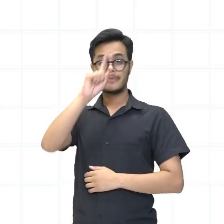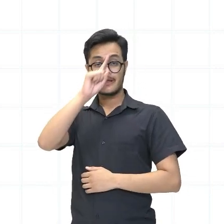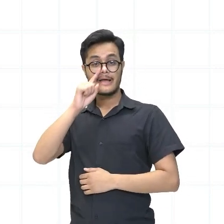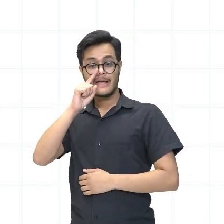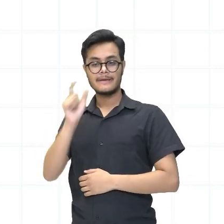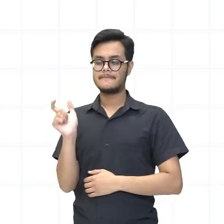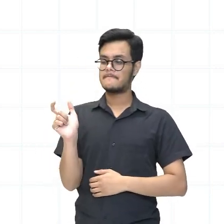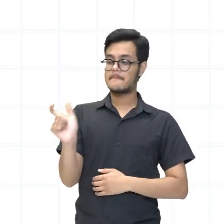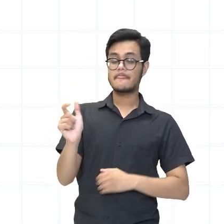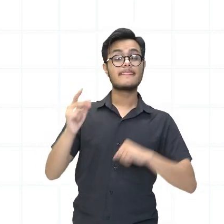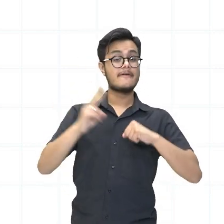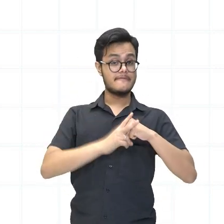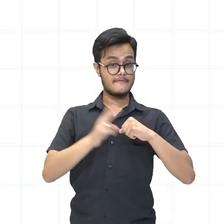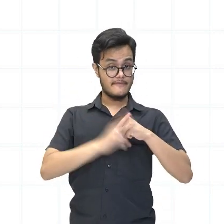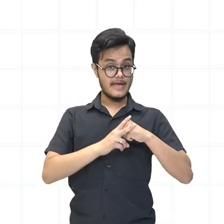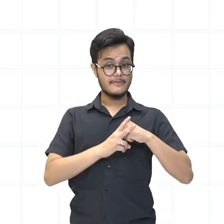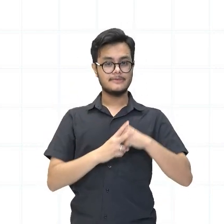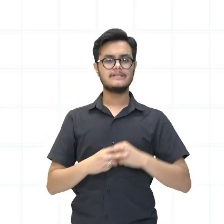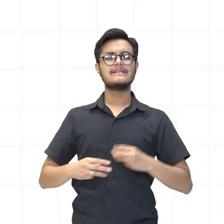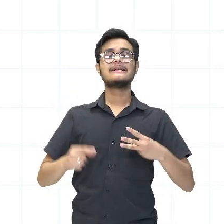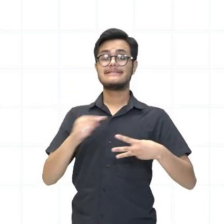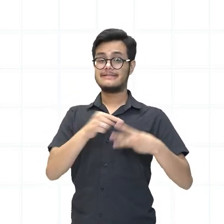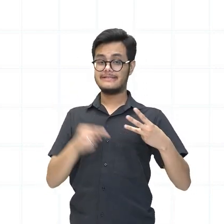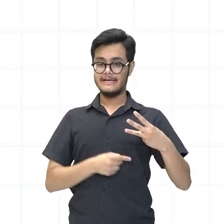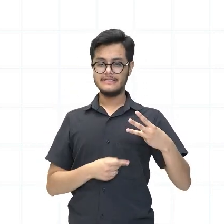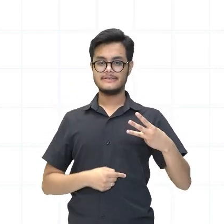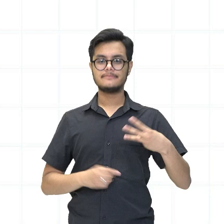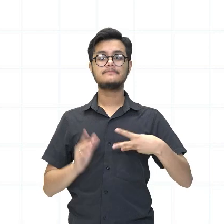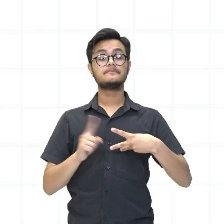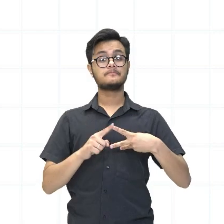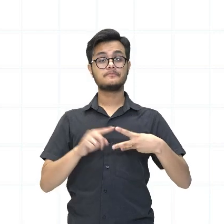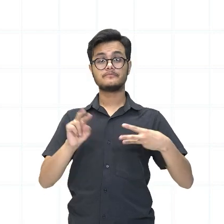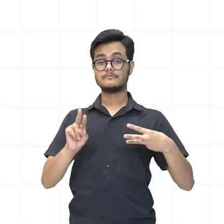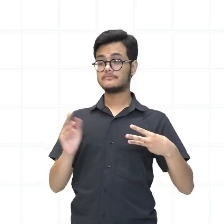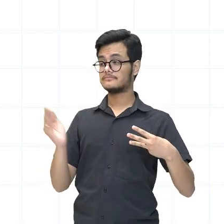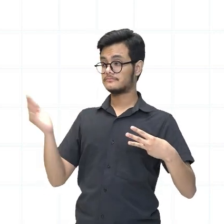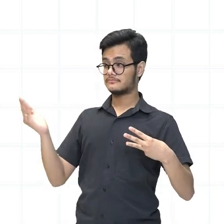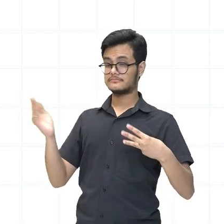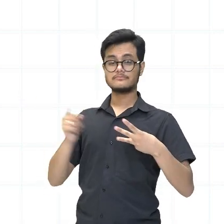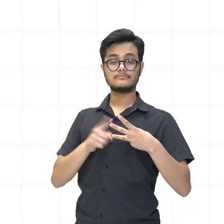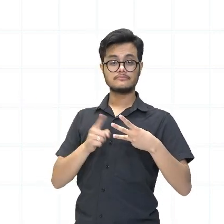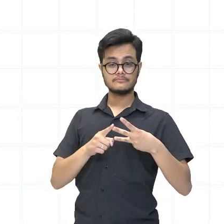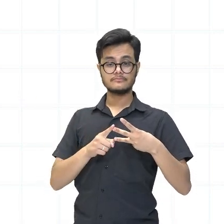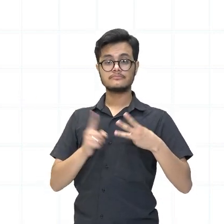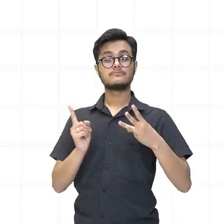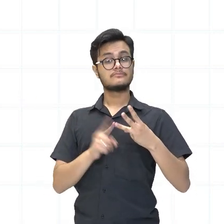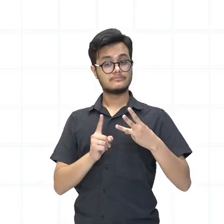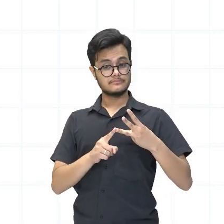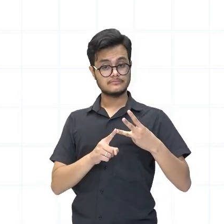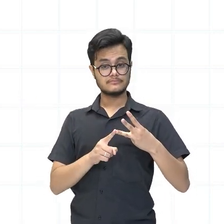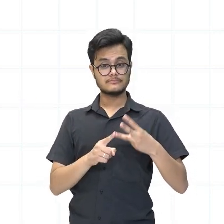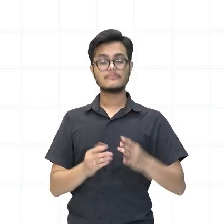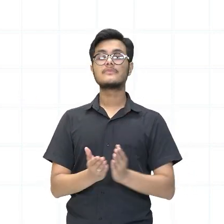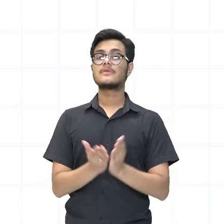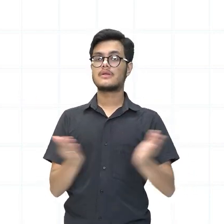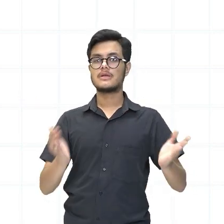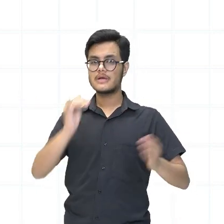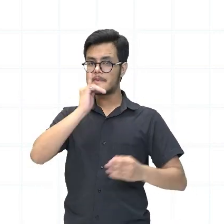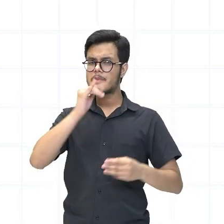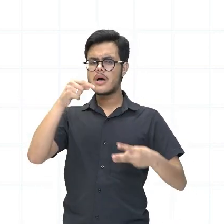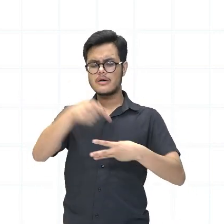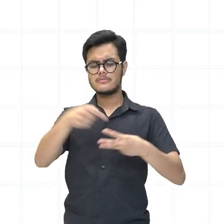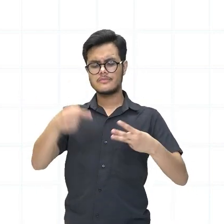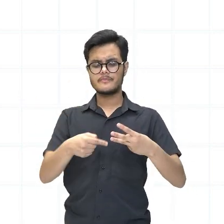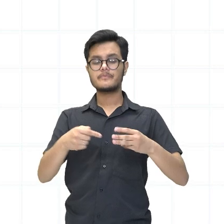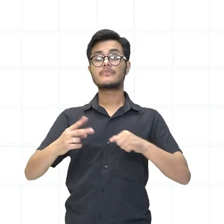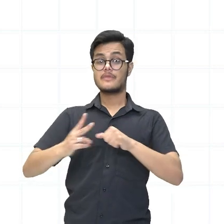os nossos verbos. Temos 3 verbos destacados. Registrou, chegaram, é. Percebam que esses verbos estão